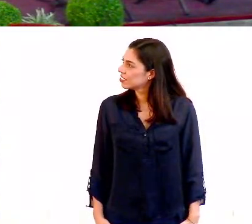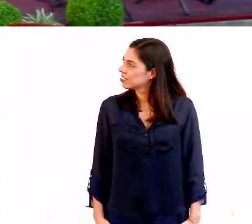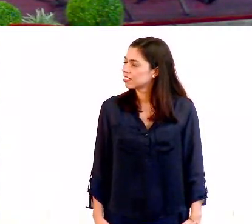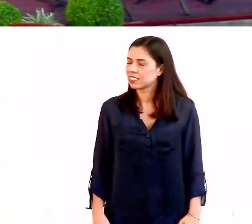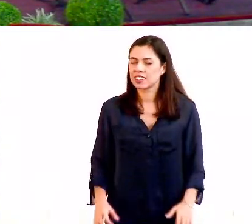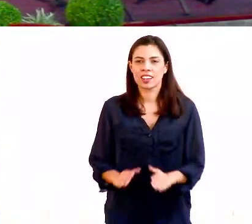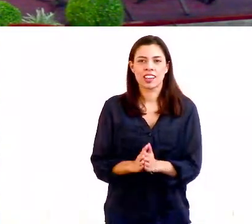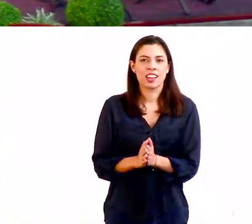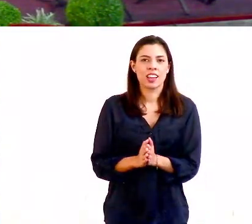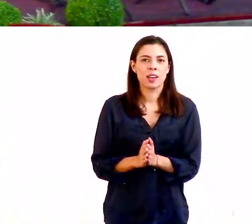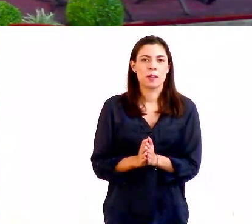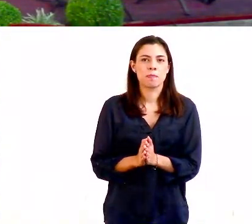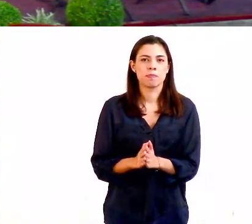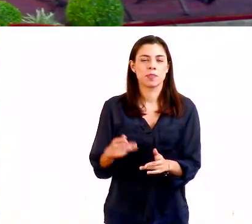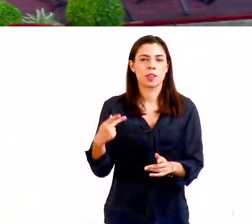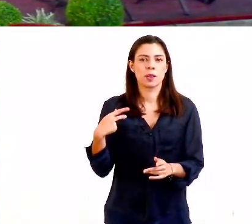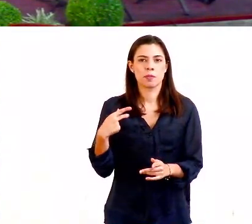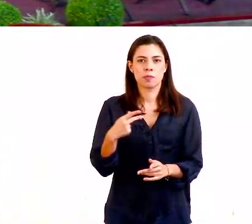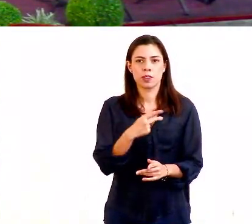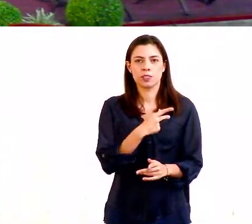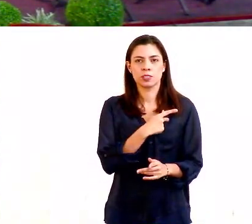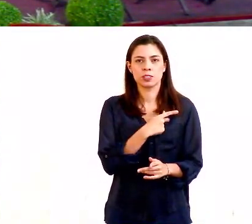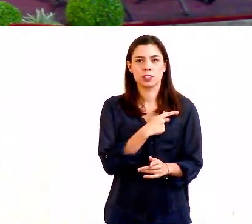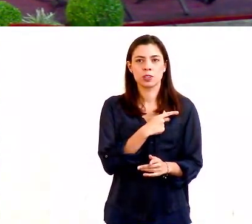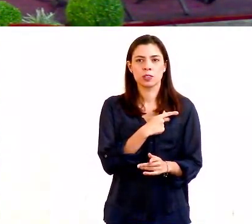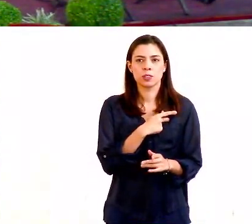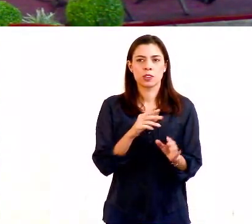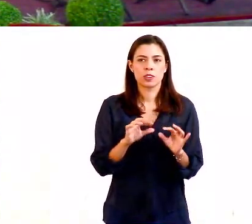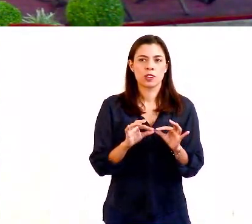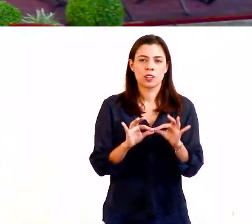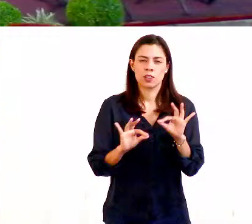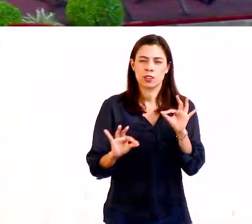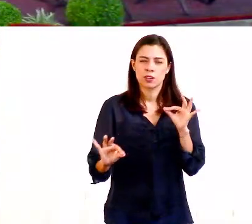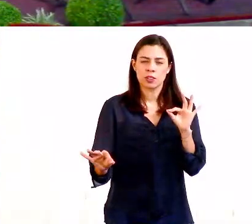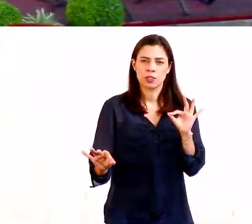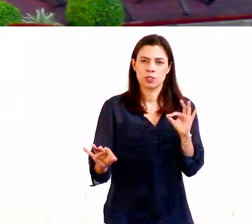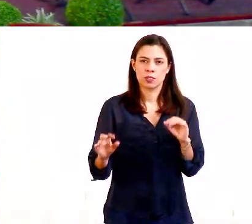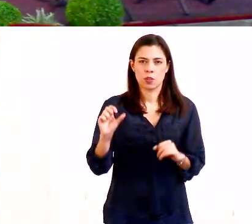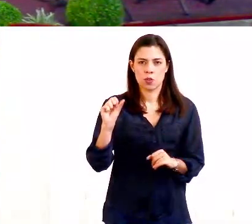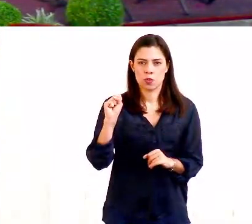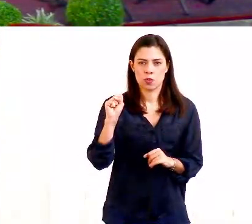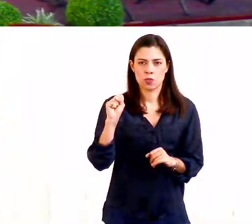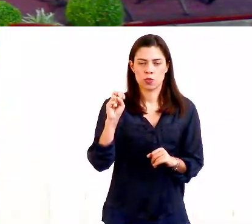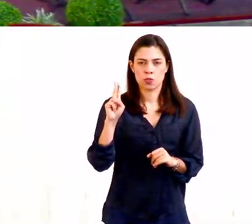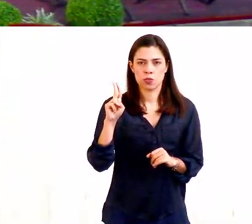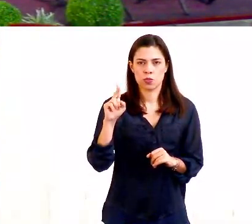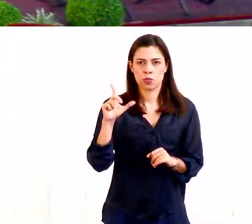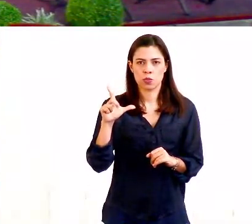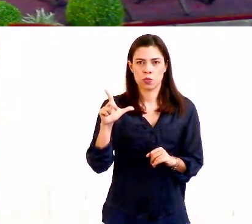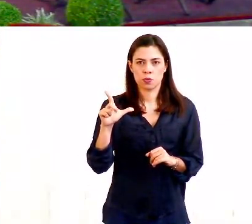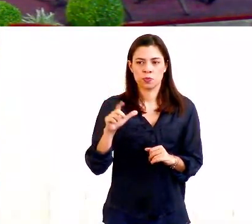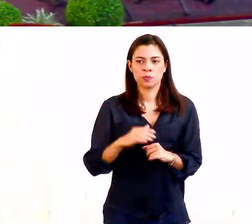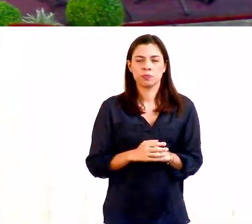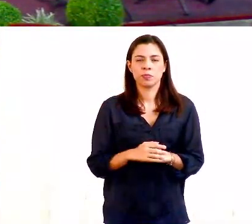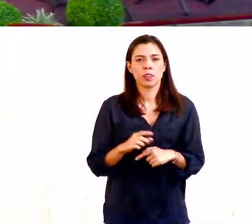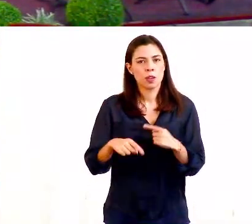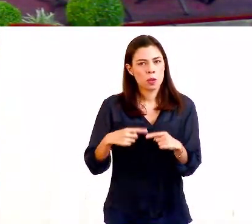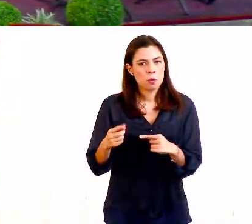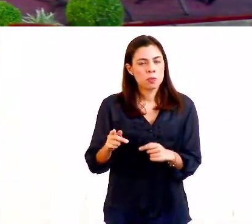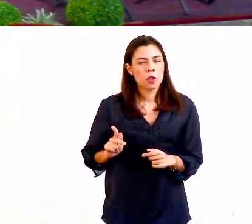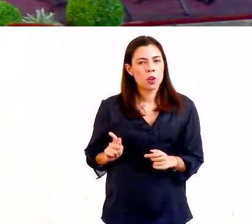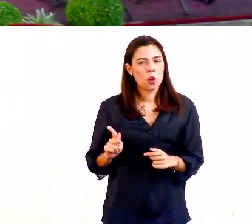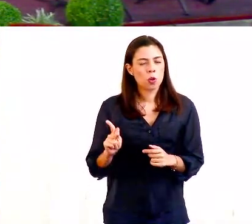de onde nós somos. Depois continuou os estudos, fez um mestrado, 2 mestrados, é doutor em literatura e está num programa